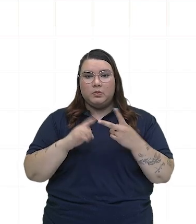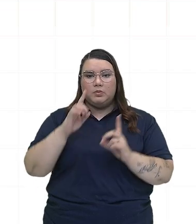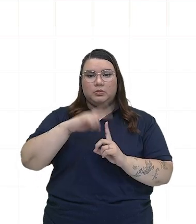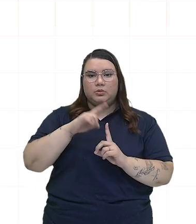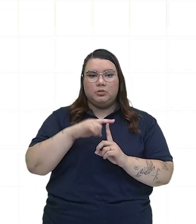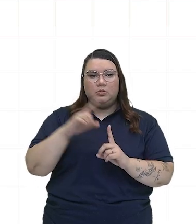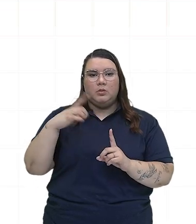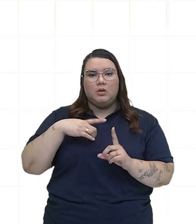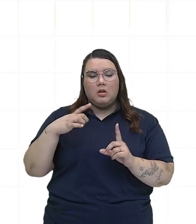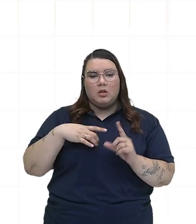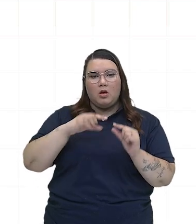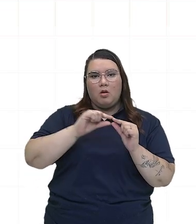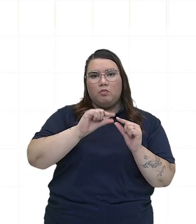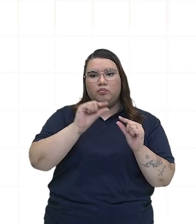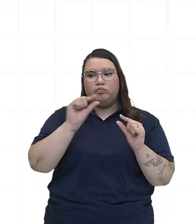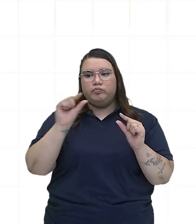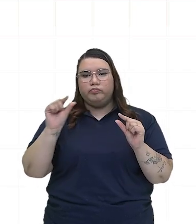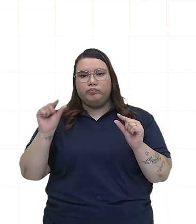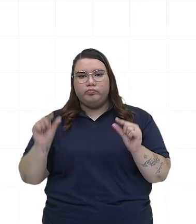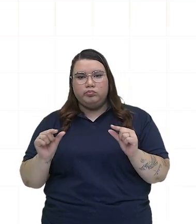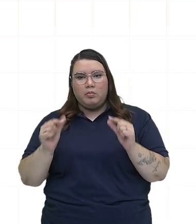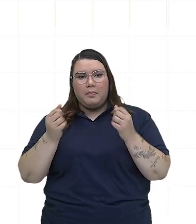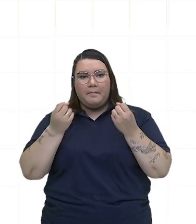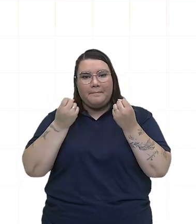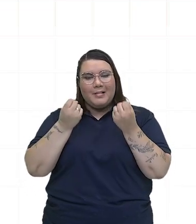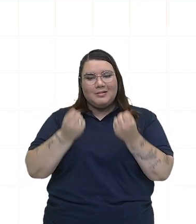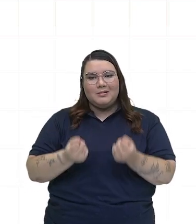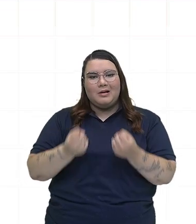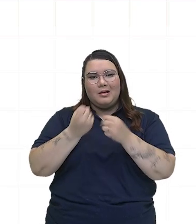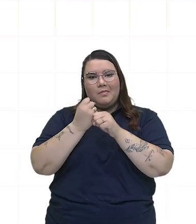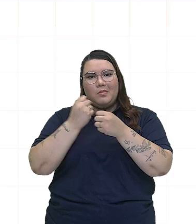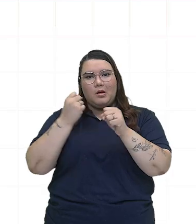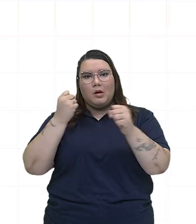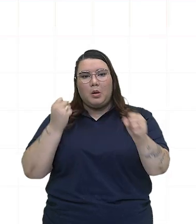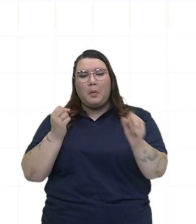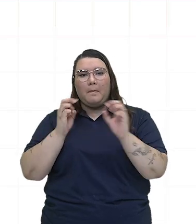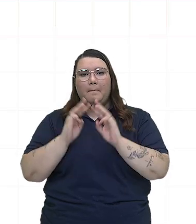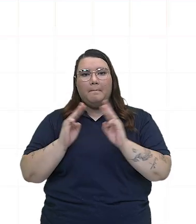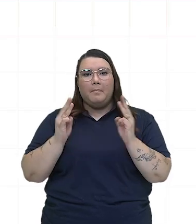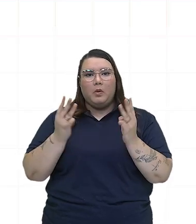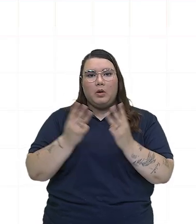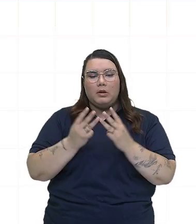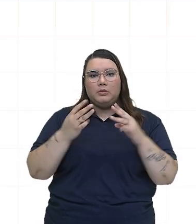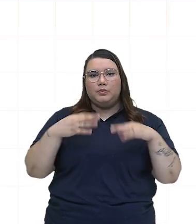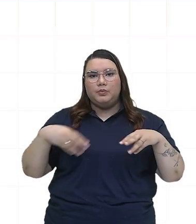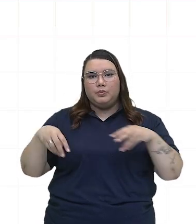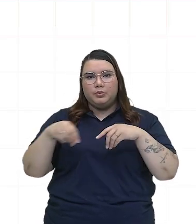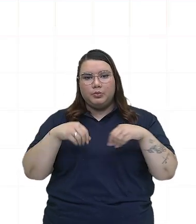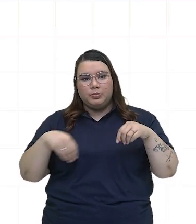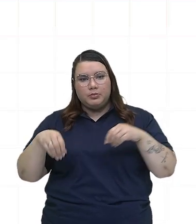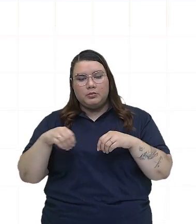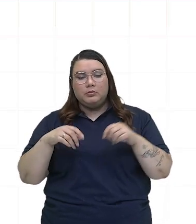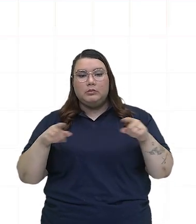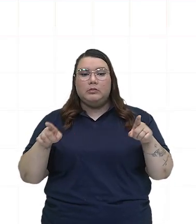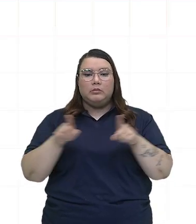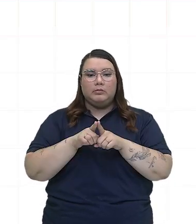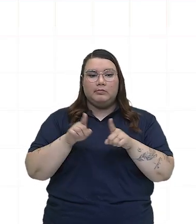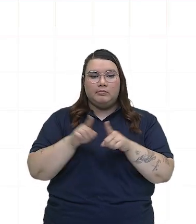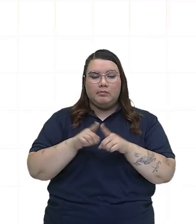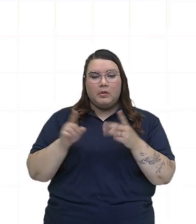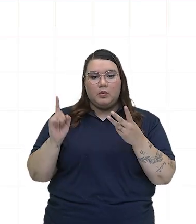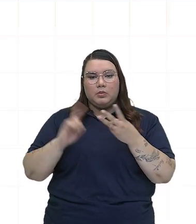placas continentais, elas carregam a crosta continental e são associadas a grandes massas de terra. E as